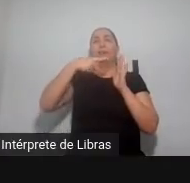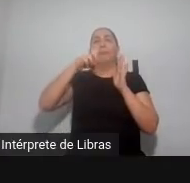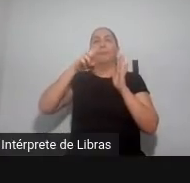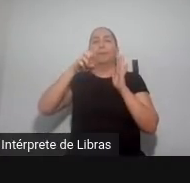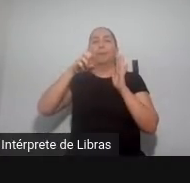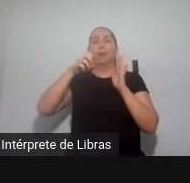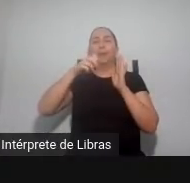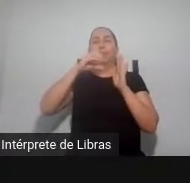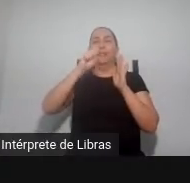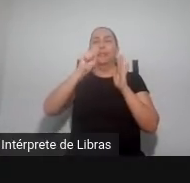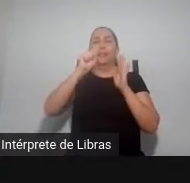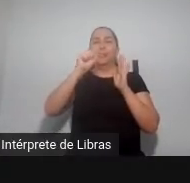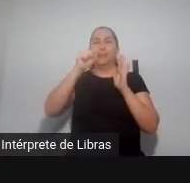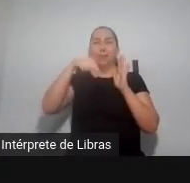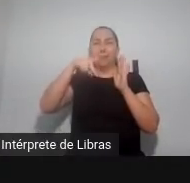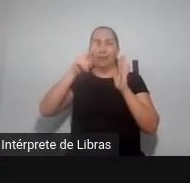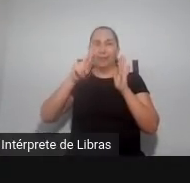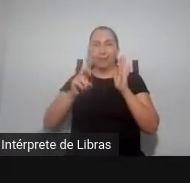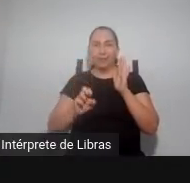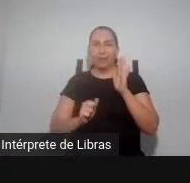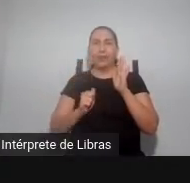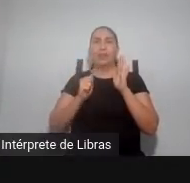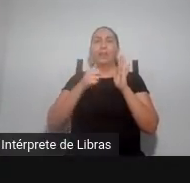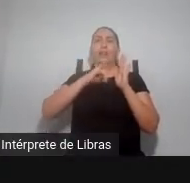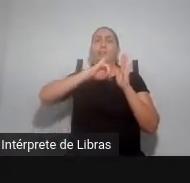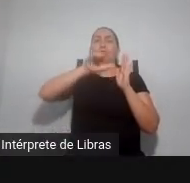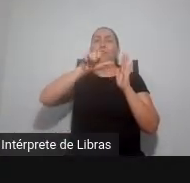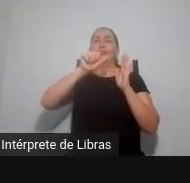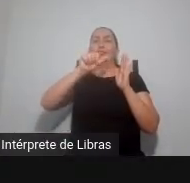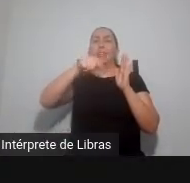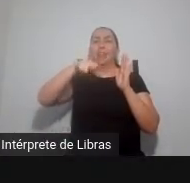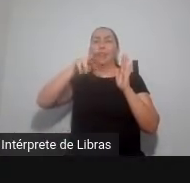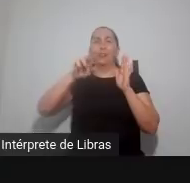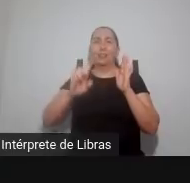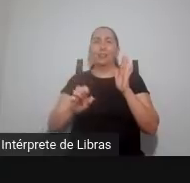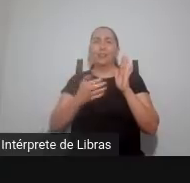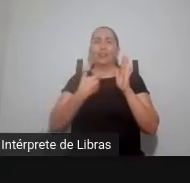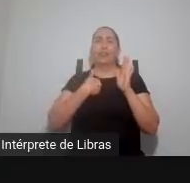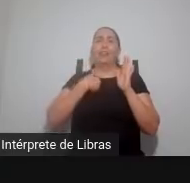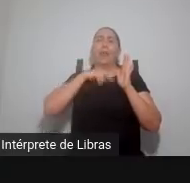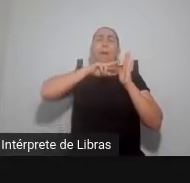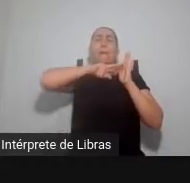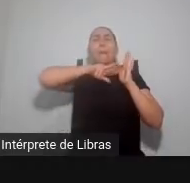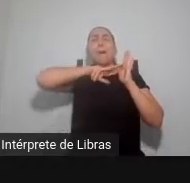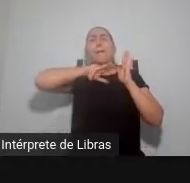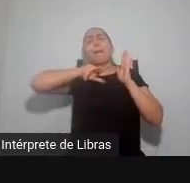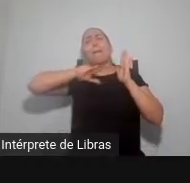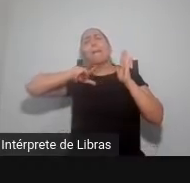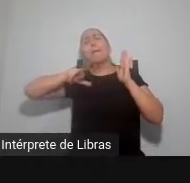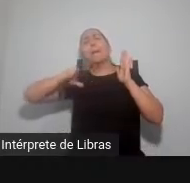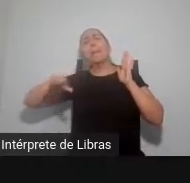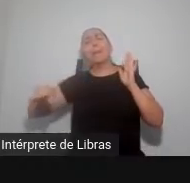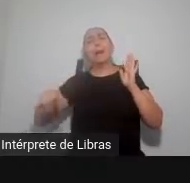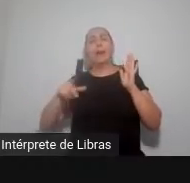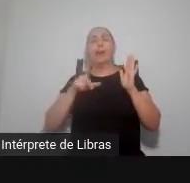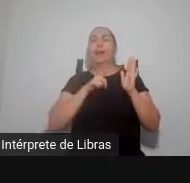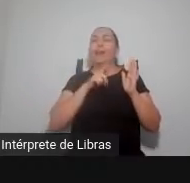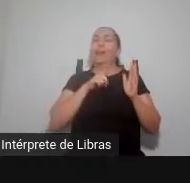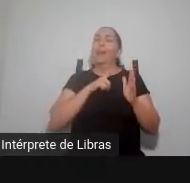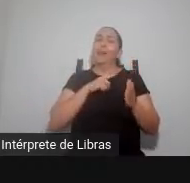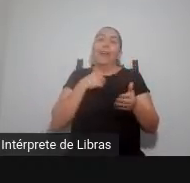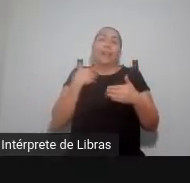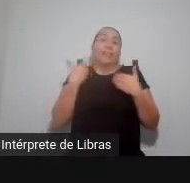Colar, Isabela, Karen, Patrícia, a Jaque, aqui, Cris Ramiro. Esses foram os que. Ih, tem mais um tanto. Risele. Então,